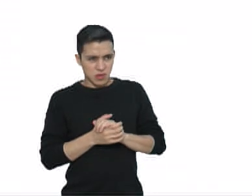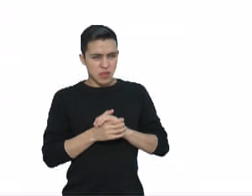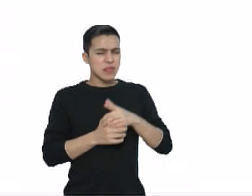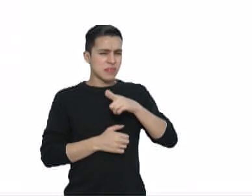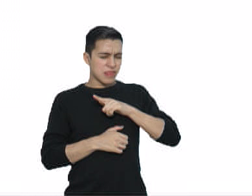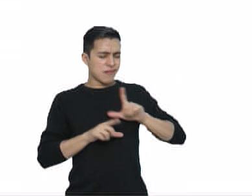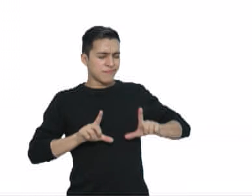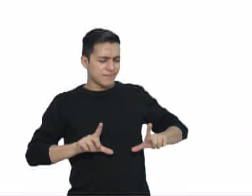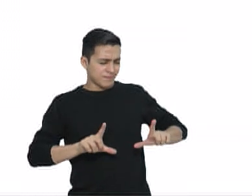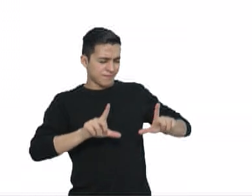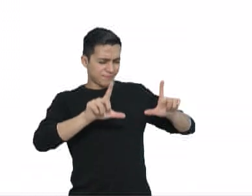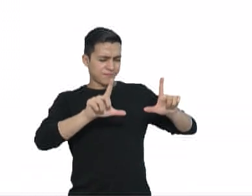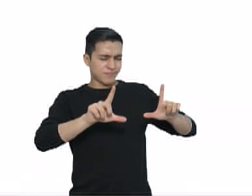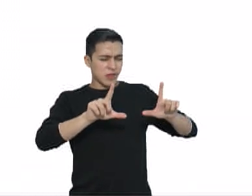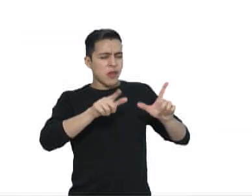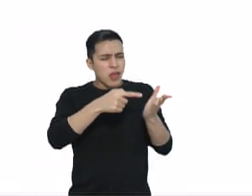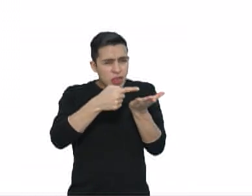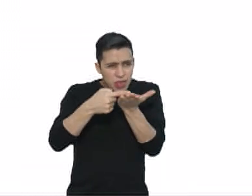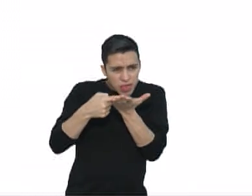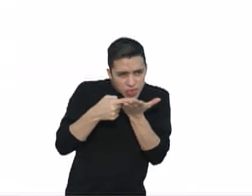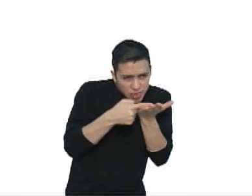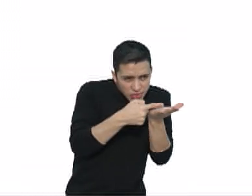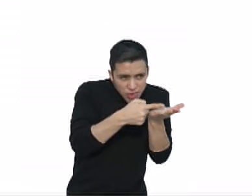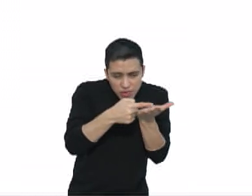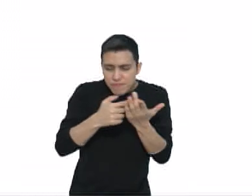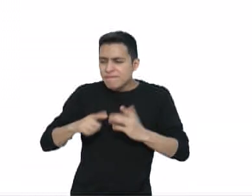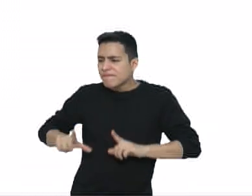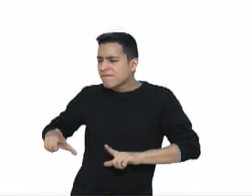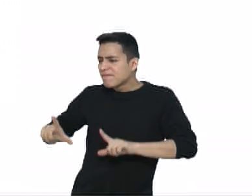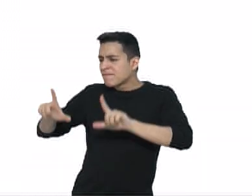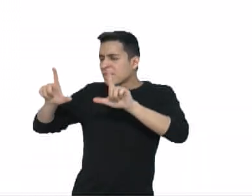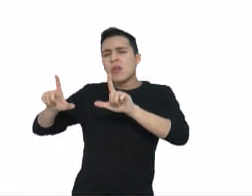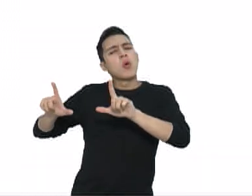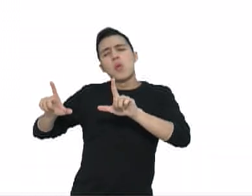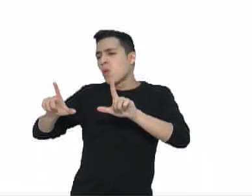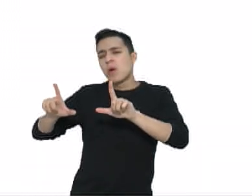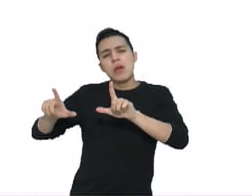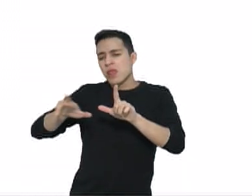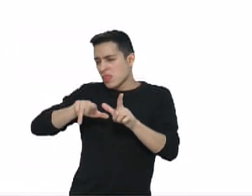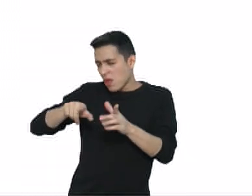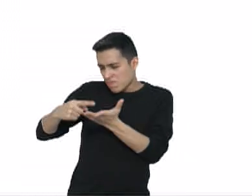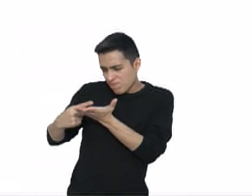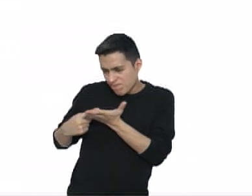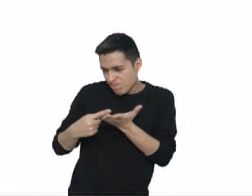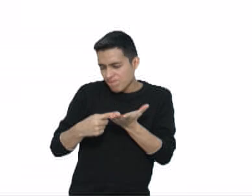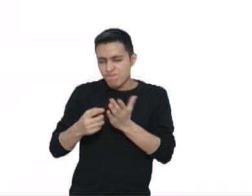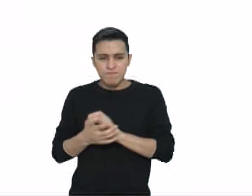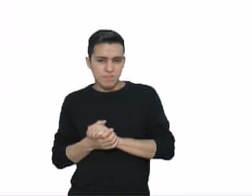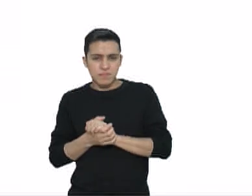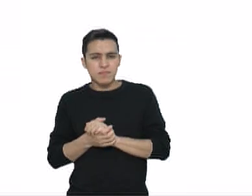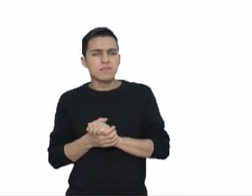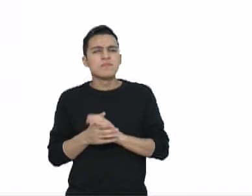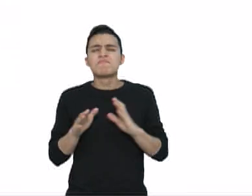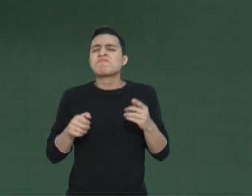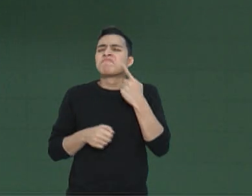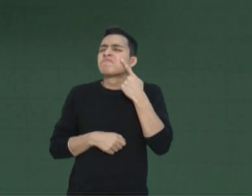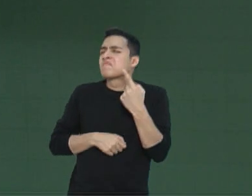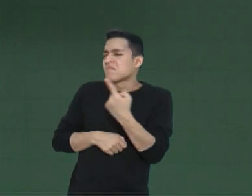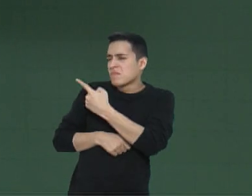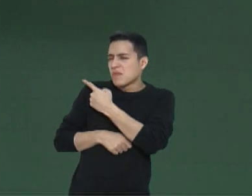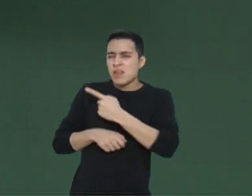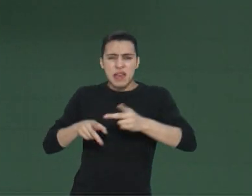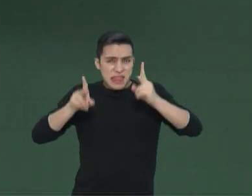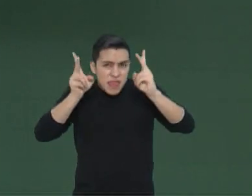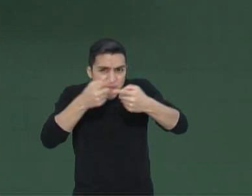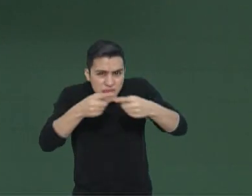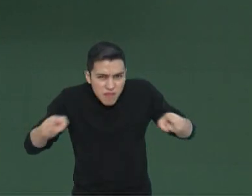temos uma partitura convencional, do seu lado direito nós temos uma partitura não convencional. Se eu disser que essa partitura é da mesma